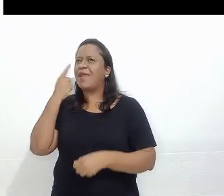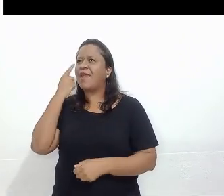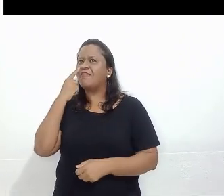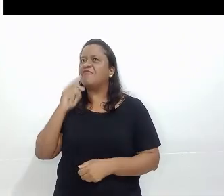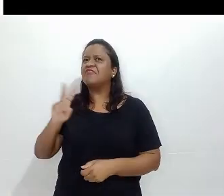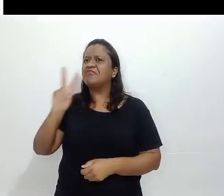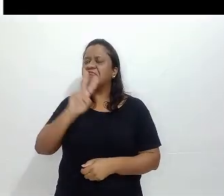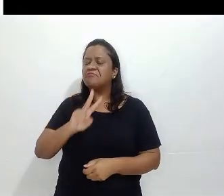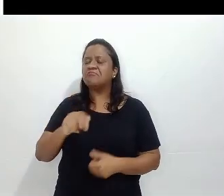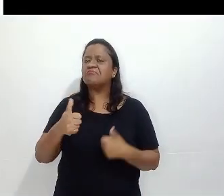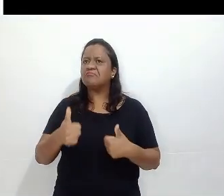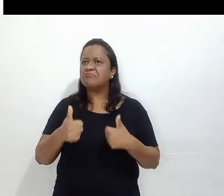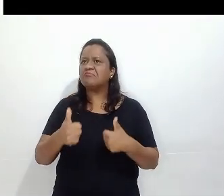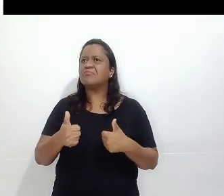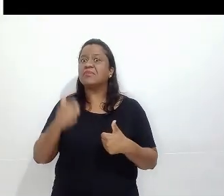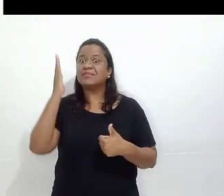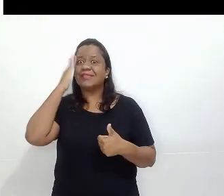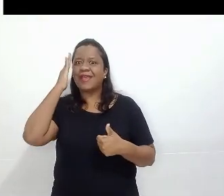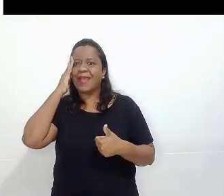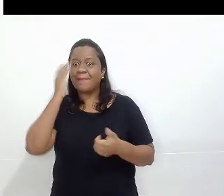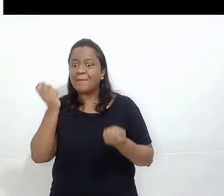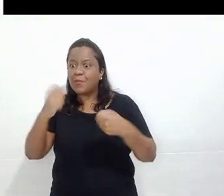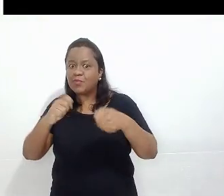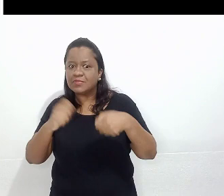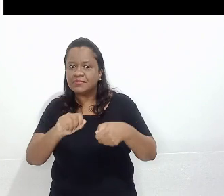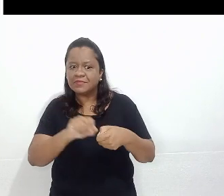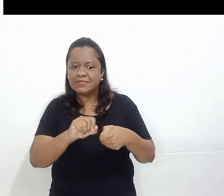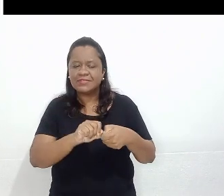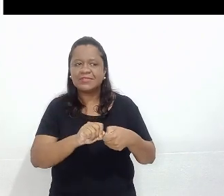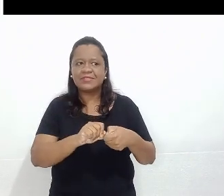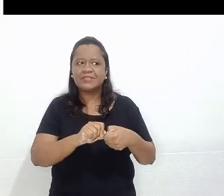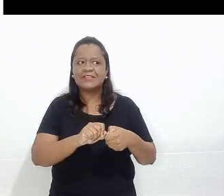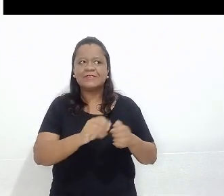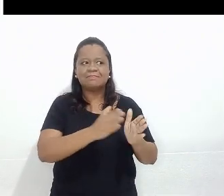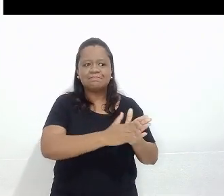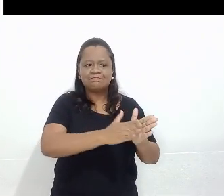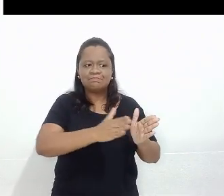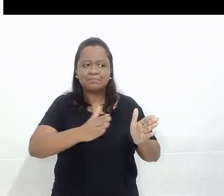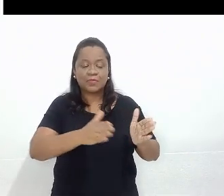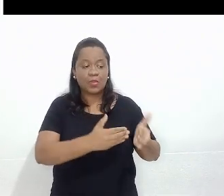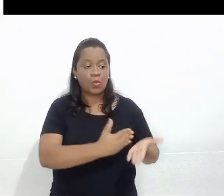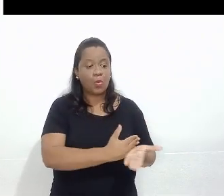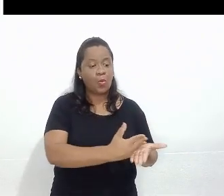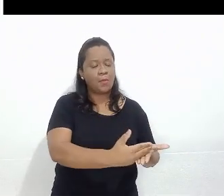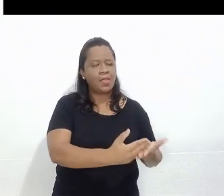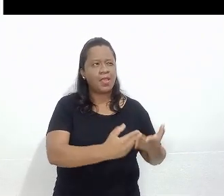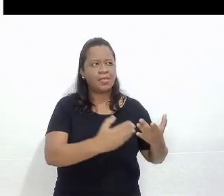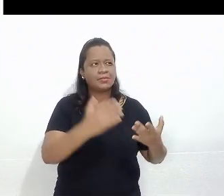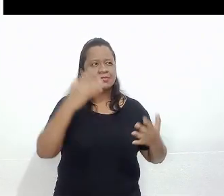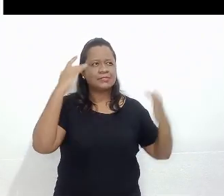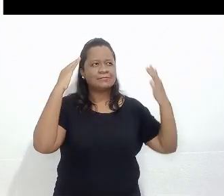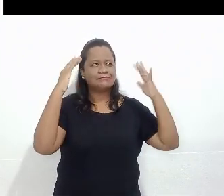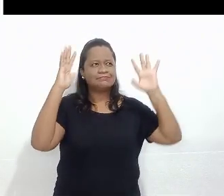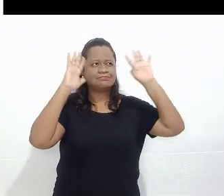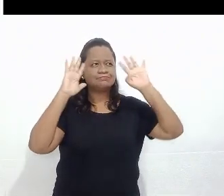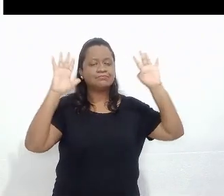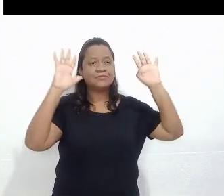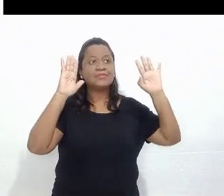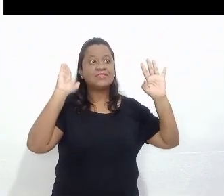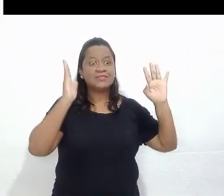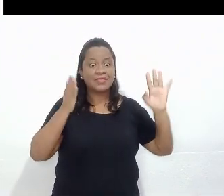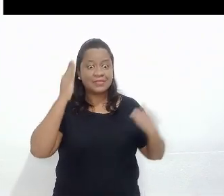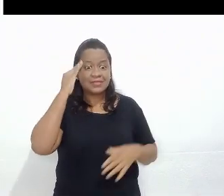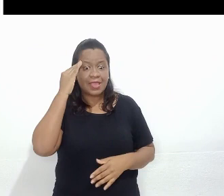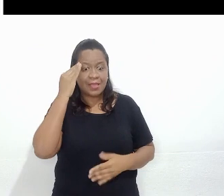é possível ser feito, já é meio caminho andado para quando você vai pensar o seu filme. Né? Porque você já sabe e você também começa